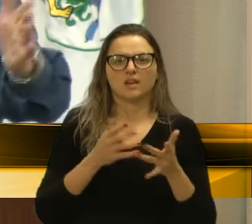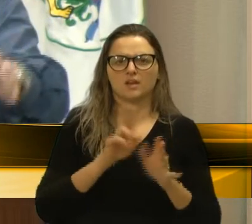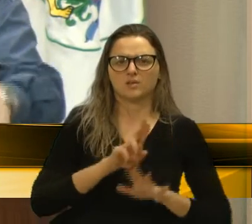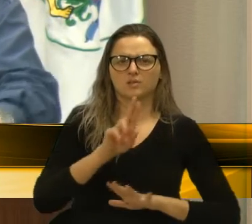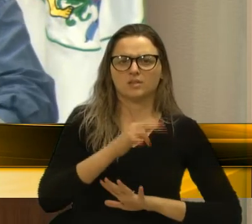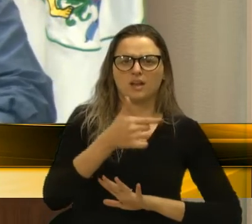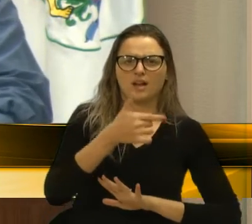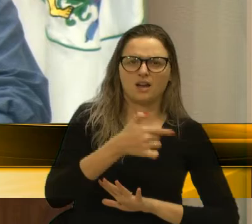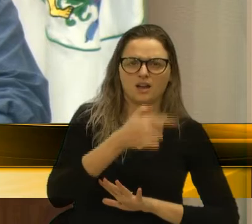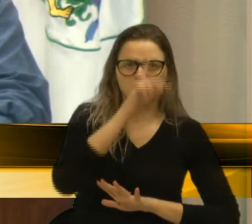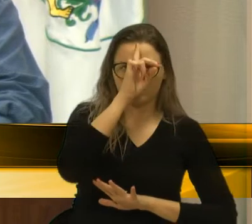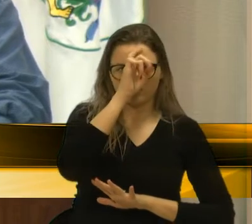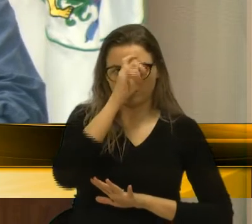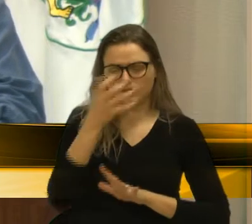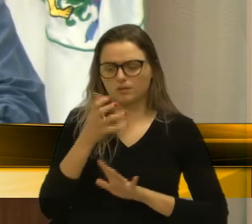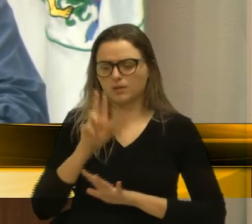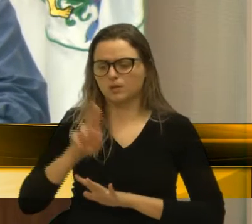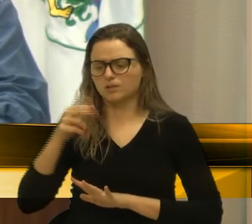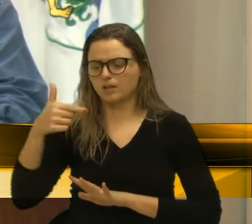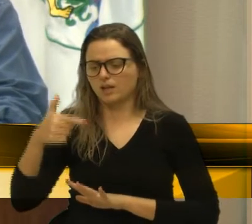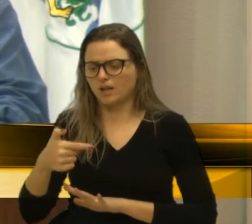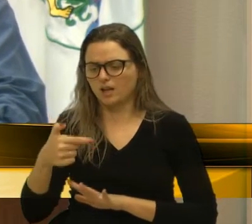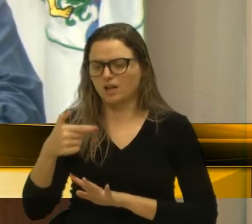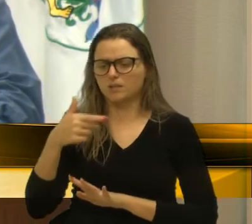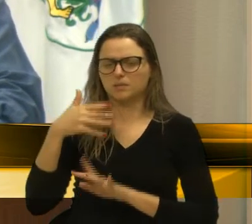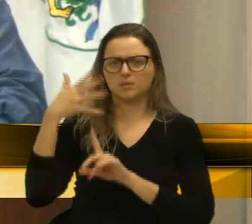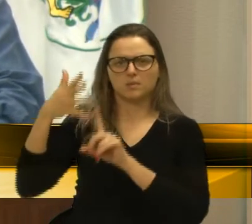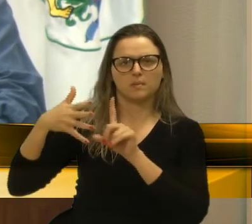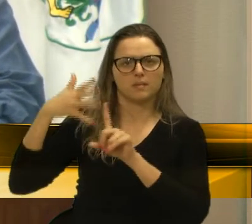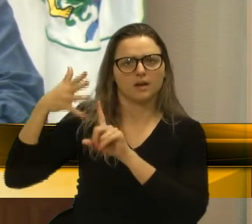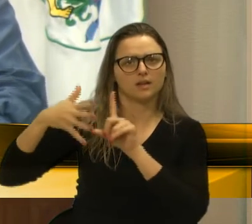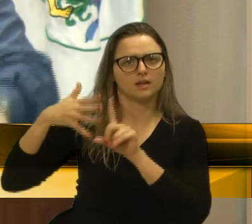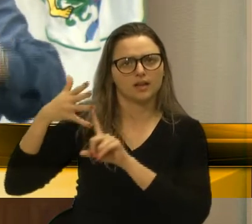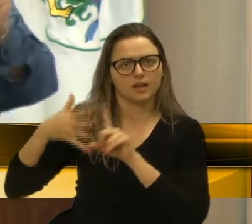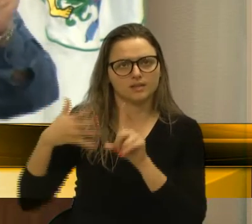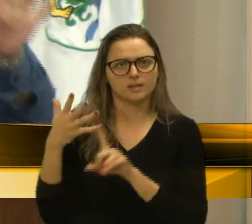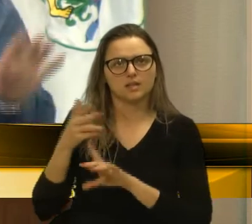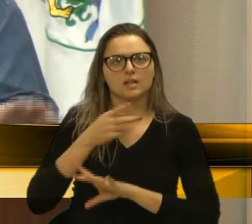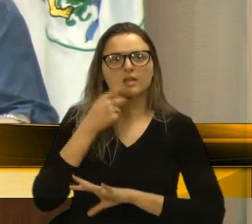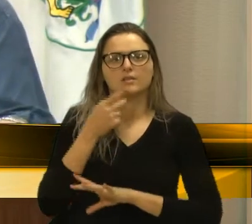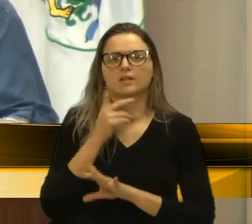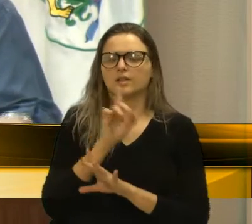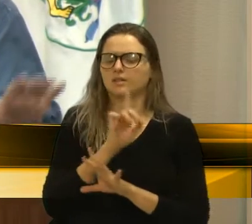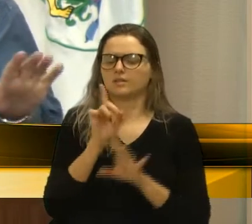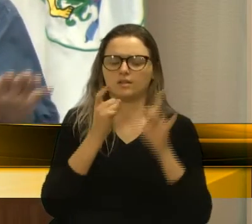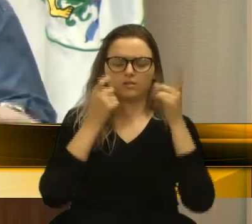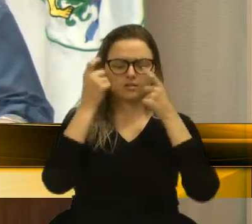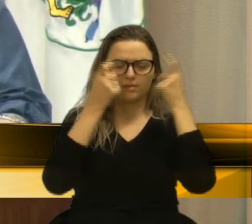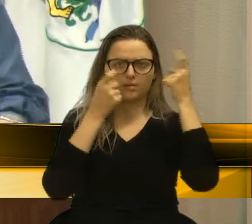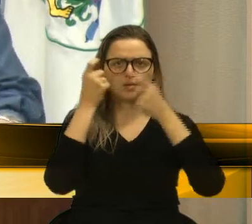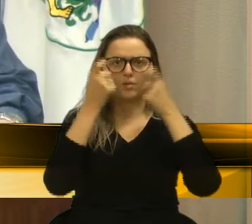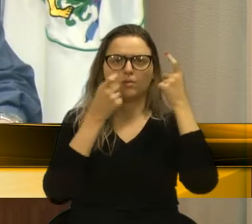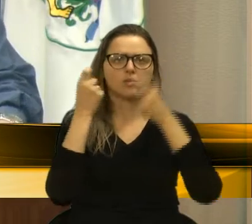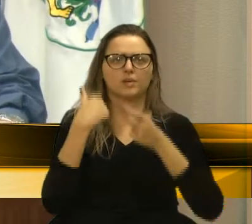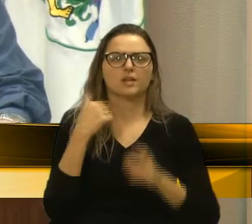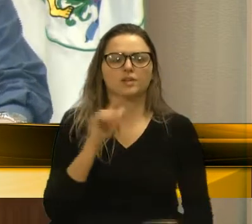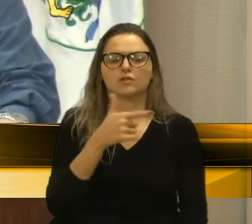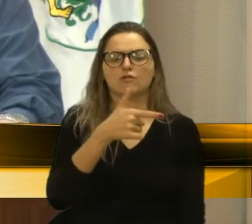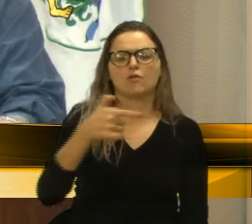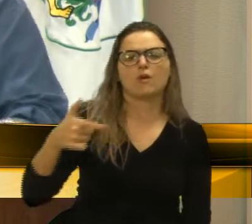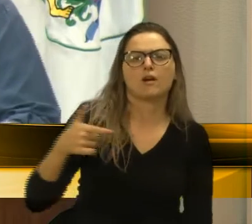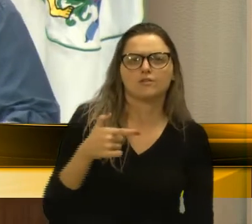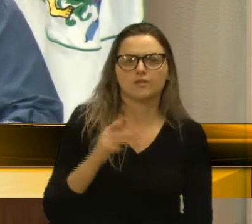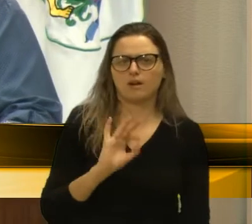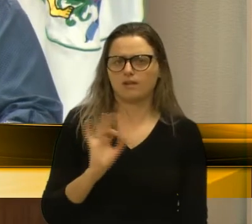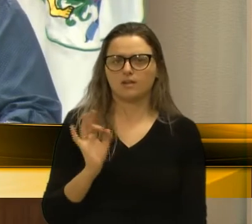armado numa palestra com empresários, né, dizendo que não se preocupem, que não vou atirar em vocês,